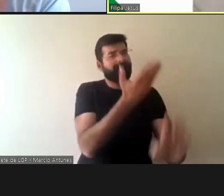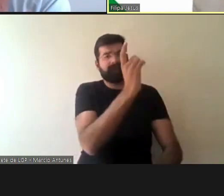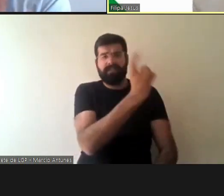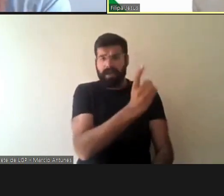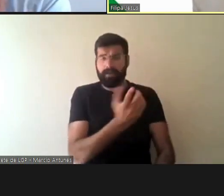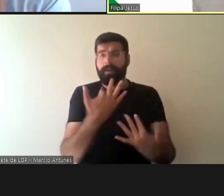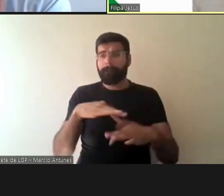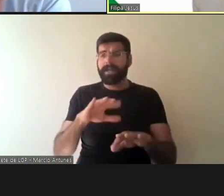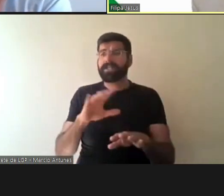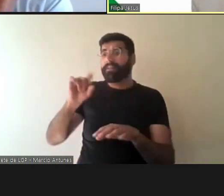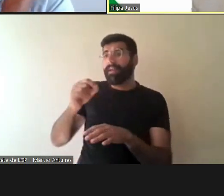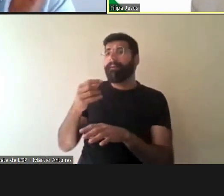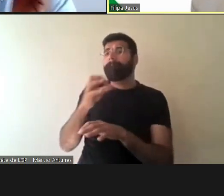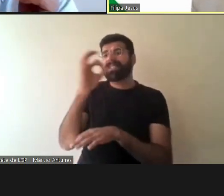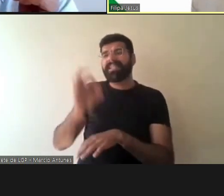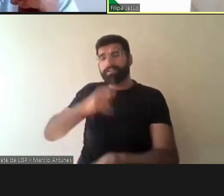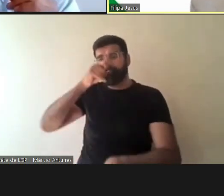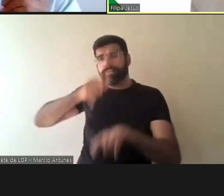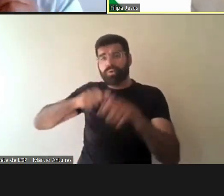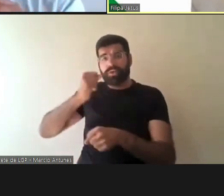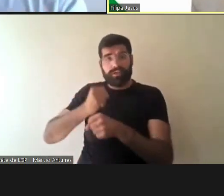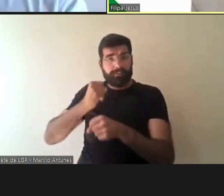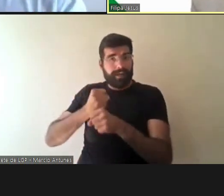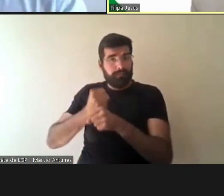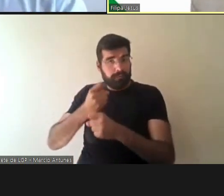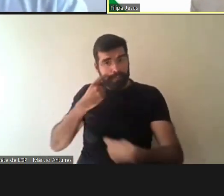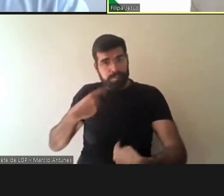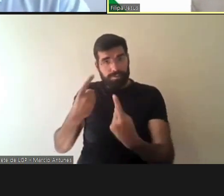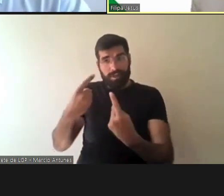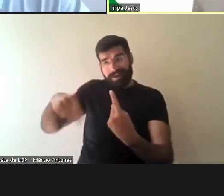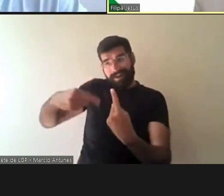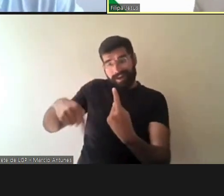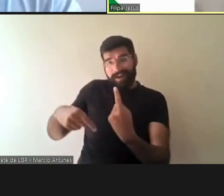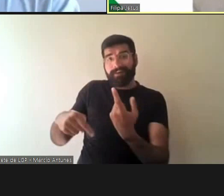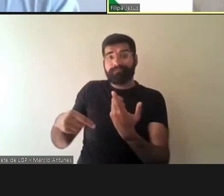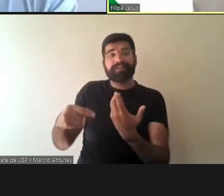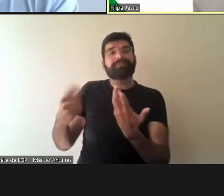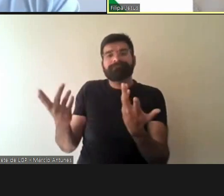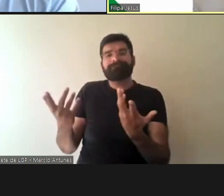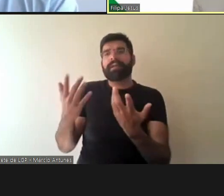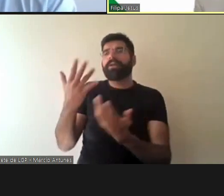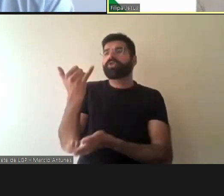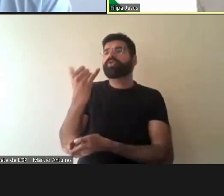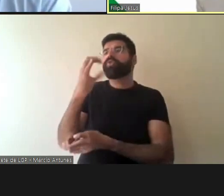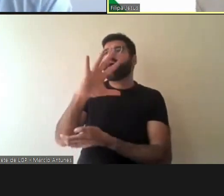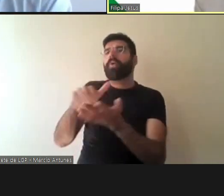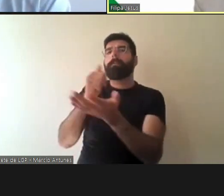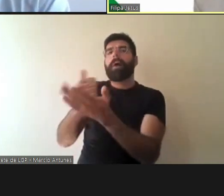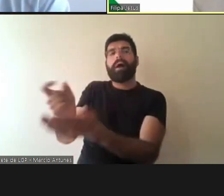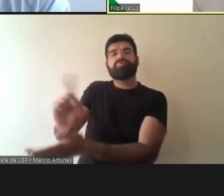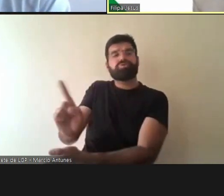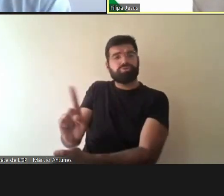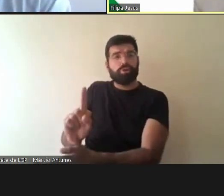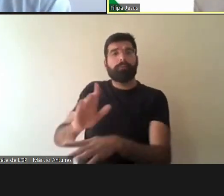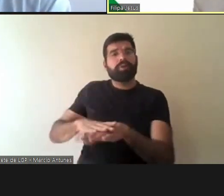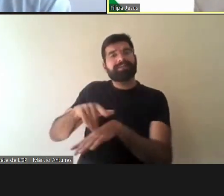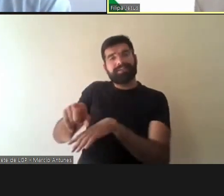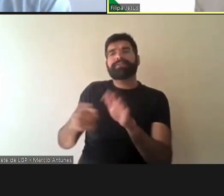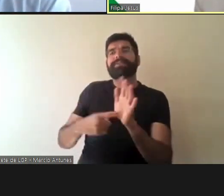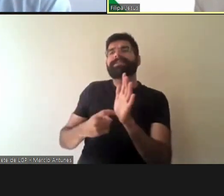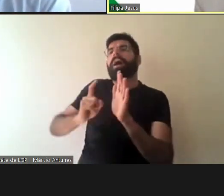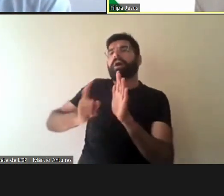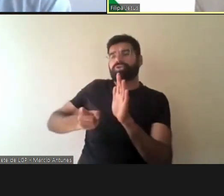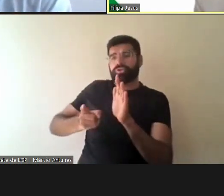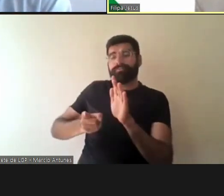percentagem significativa de trabalhadores que exercem funções públicas que não têm ensino secundário e que, a par disso, precisam também de aumentar a